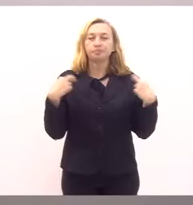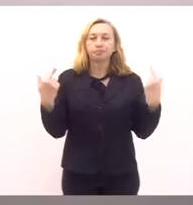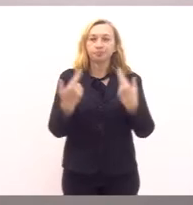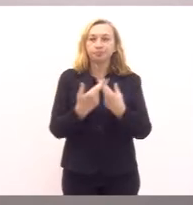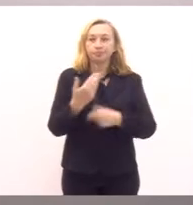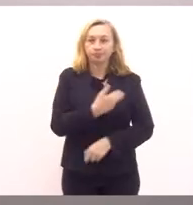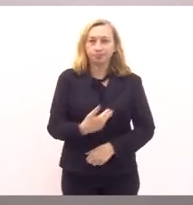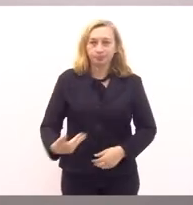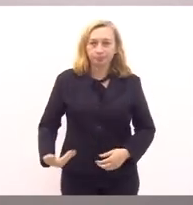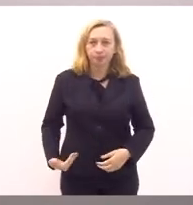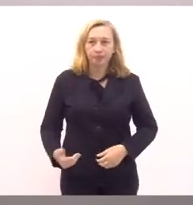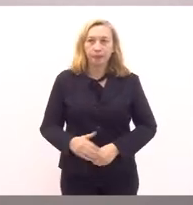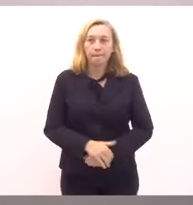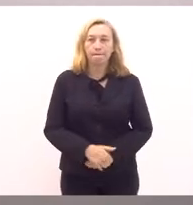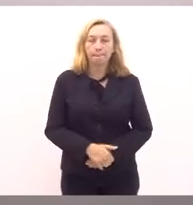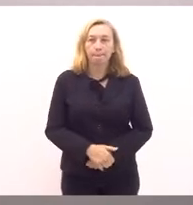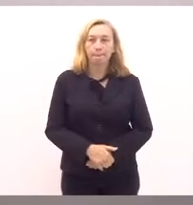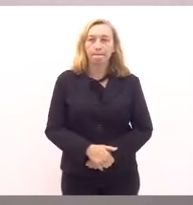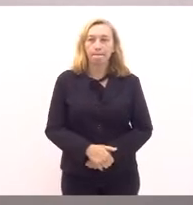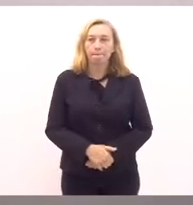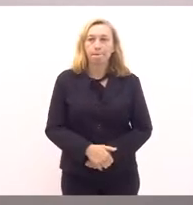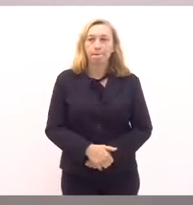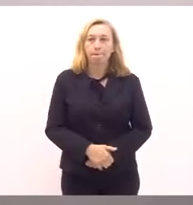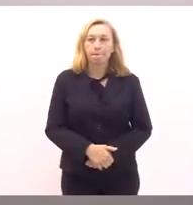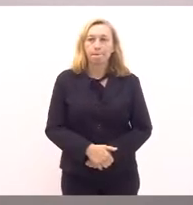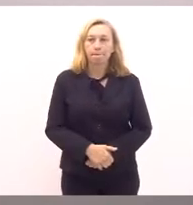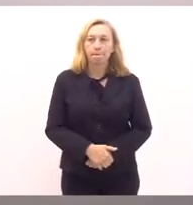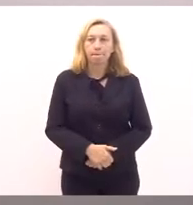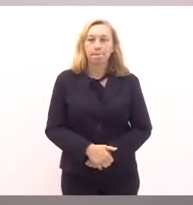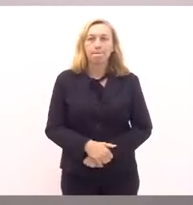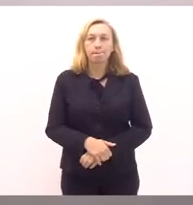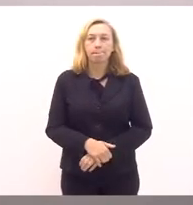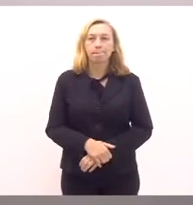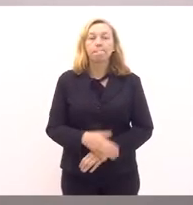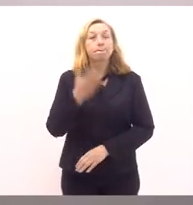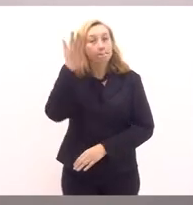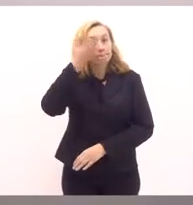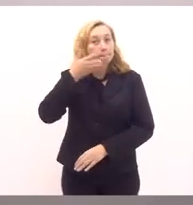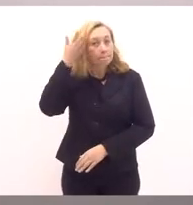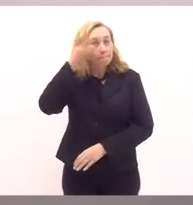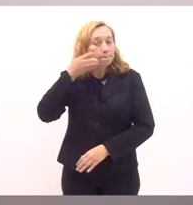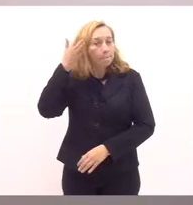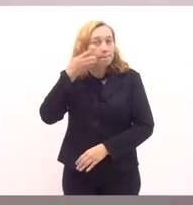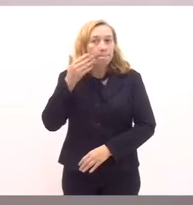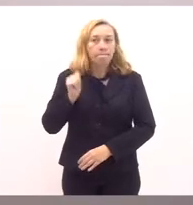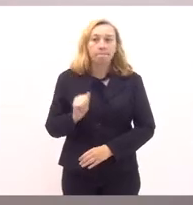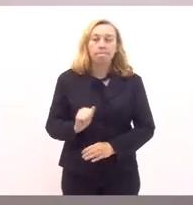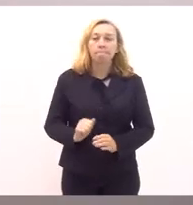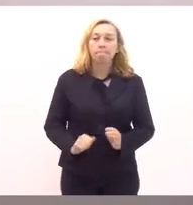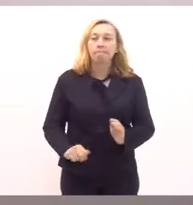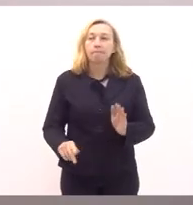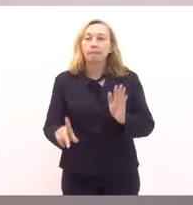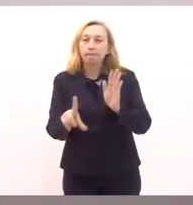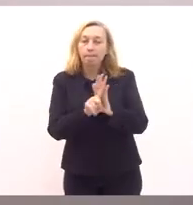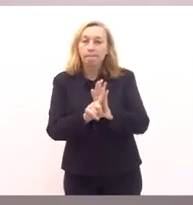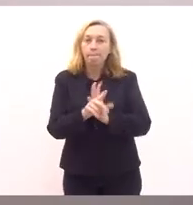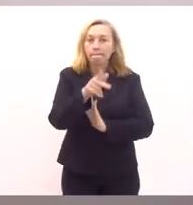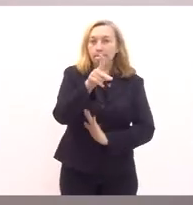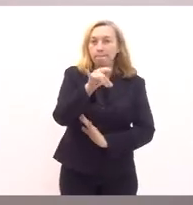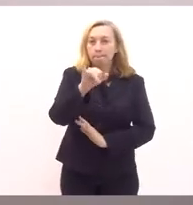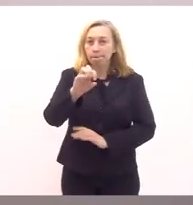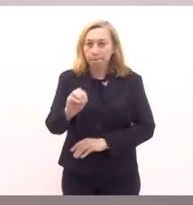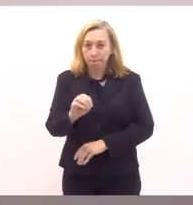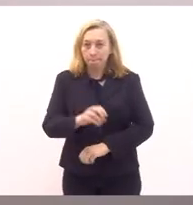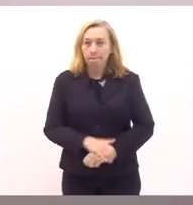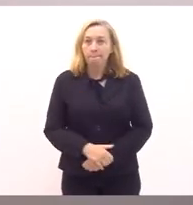audiência pública que trata do envio da mensagem com a lei do piso, né?